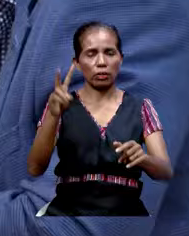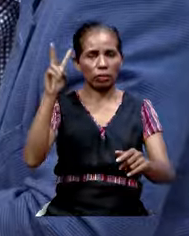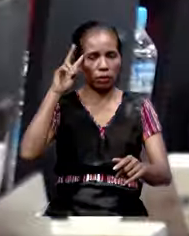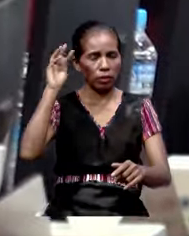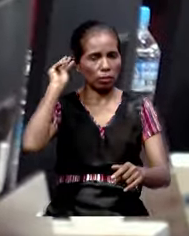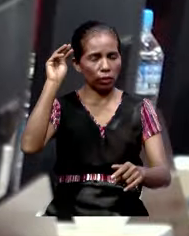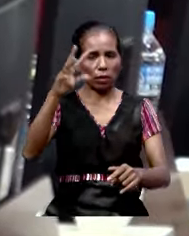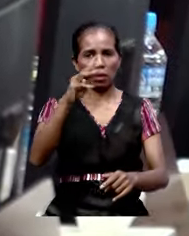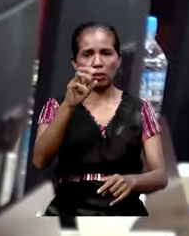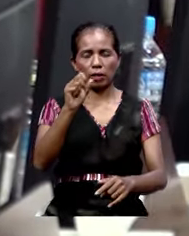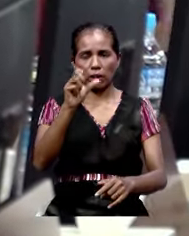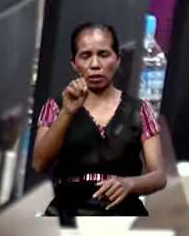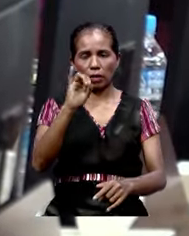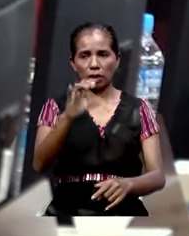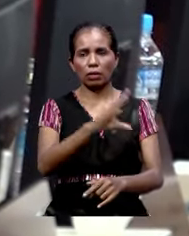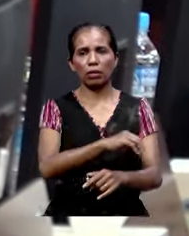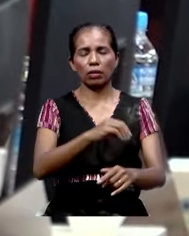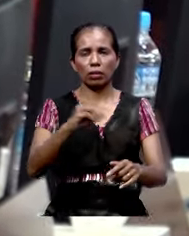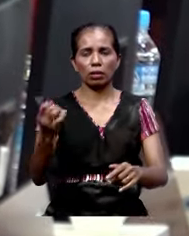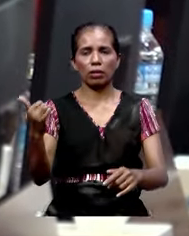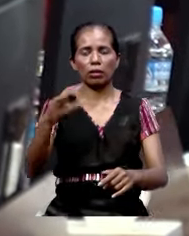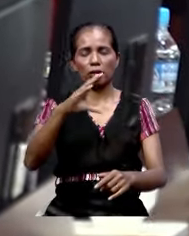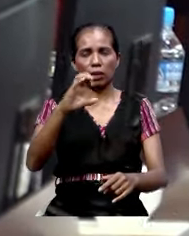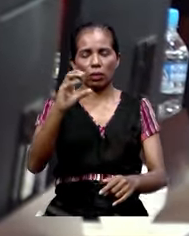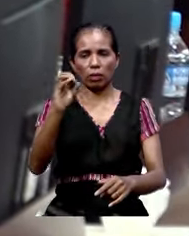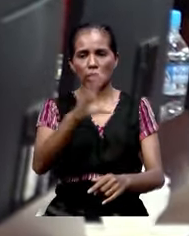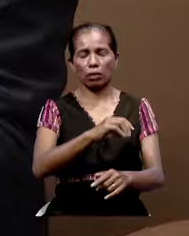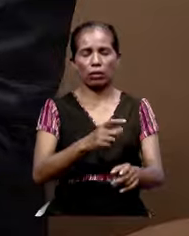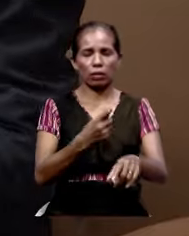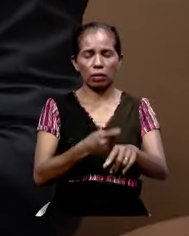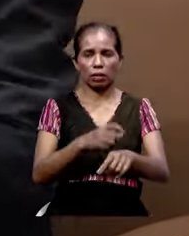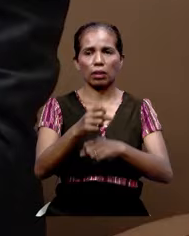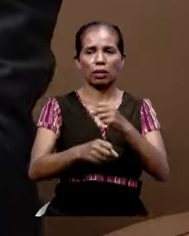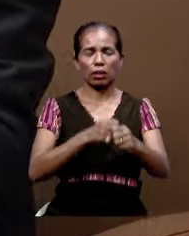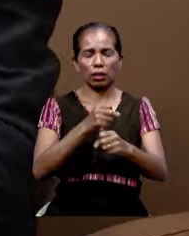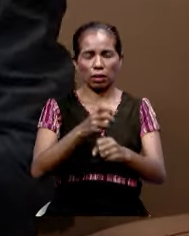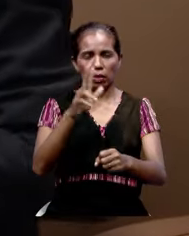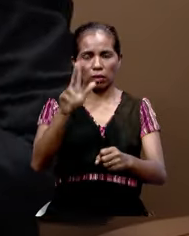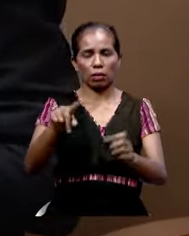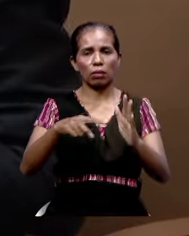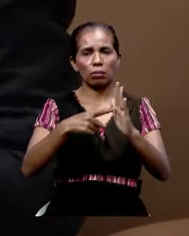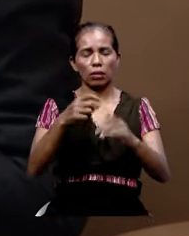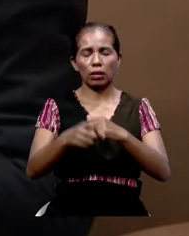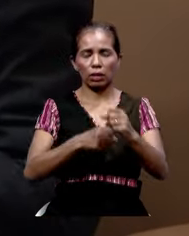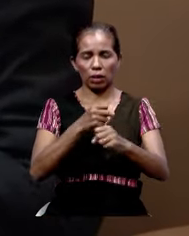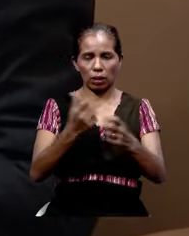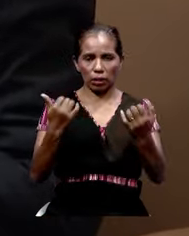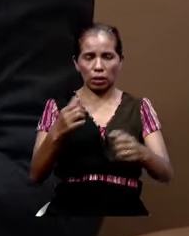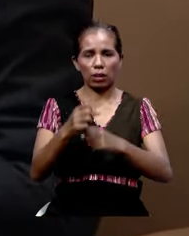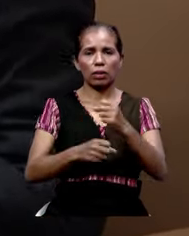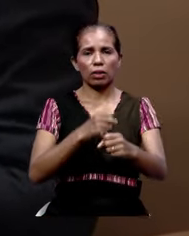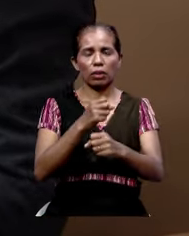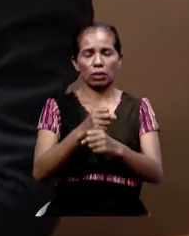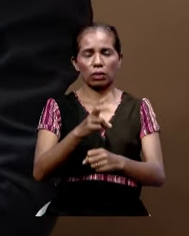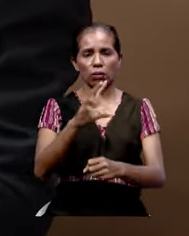vice-ministra Solidariedade Social no Inclusão Seu Brites. O duração mandato Tinantolo, Rahu Rússia Tina, né? Totina Rihunrua